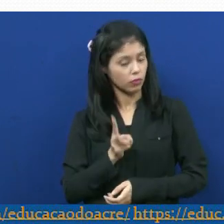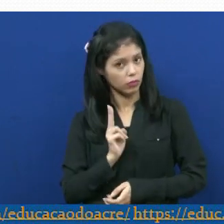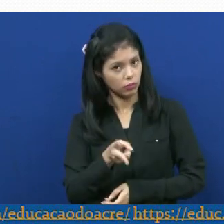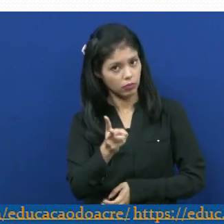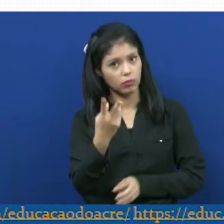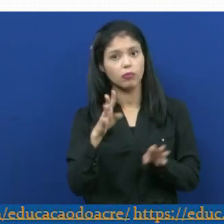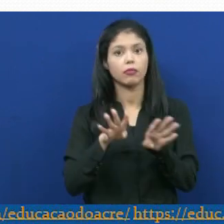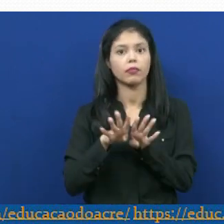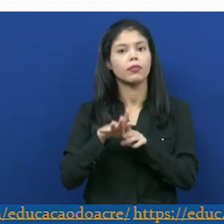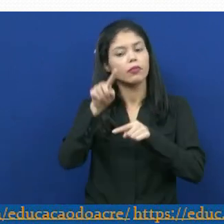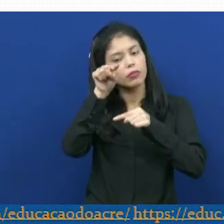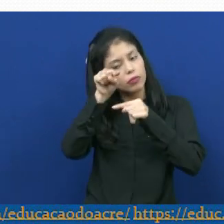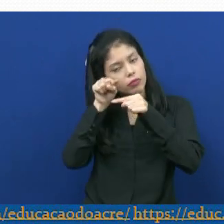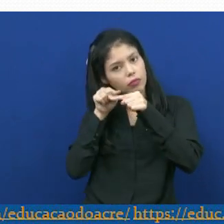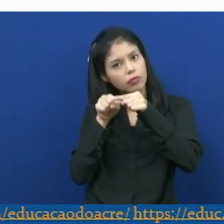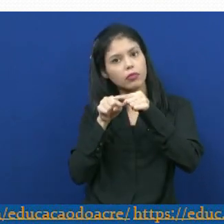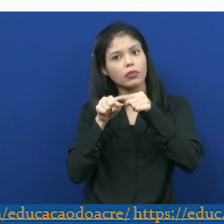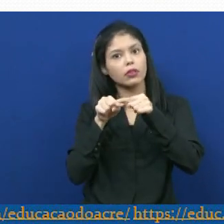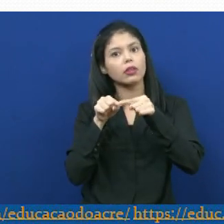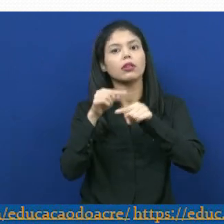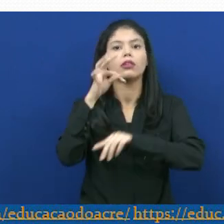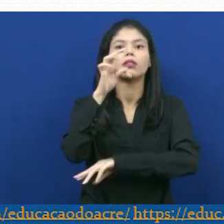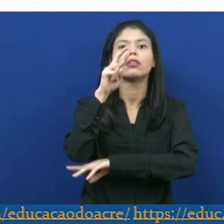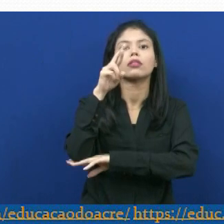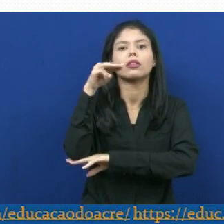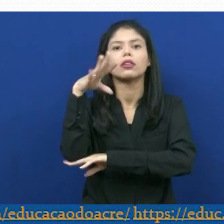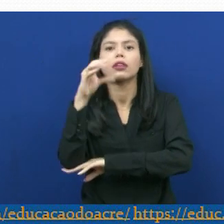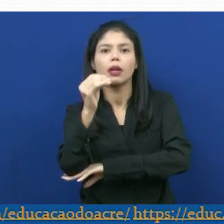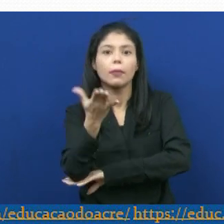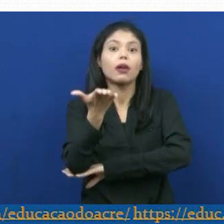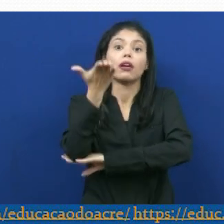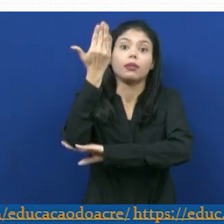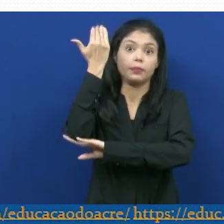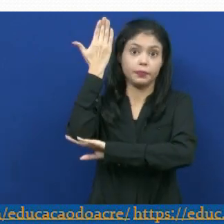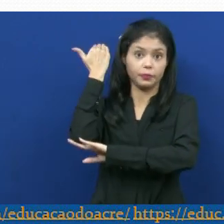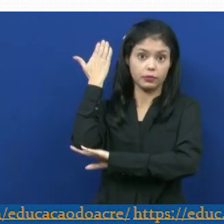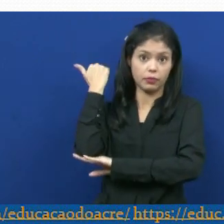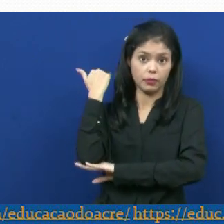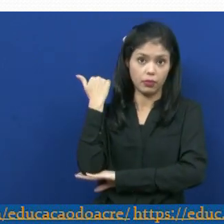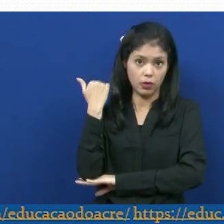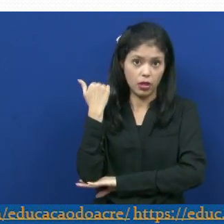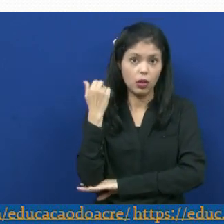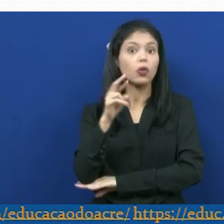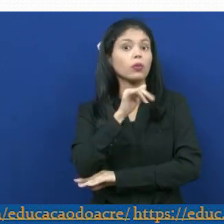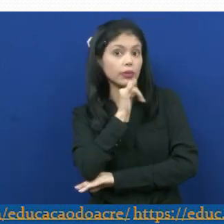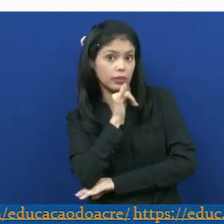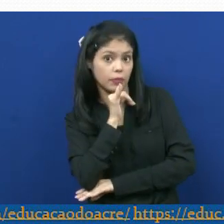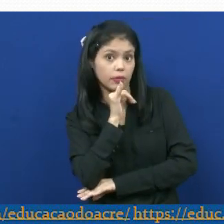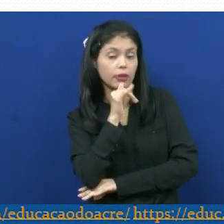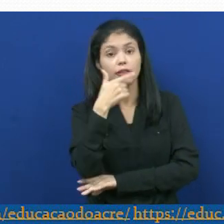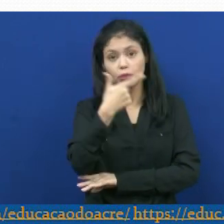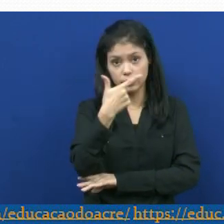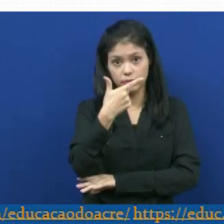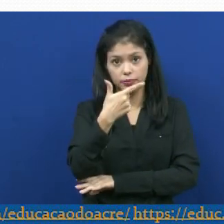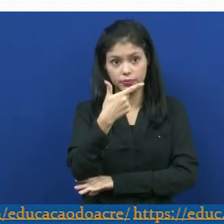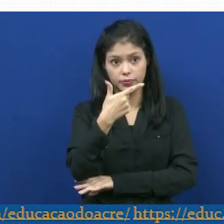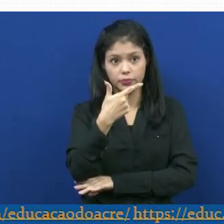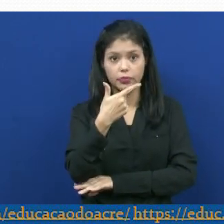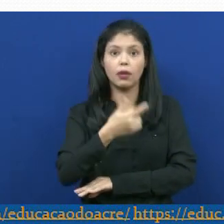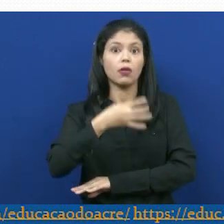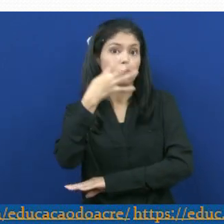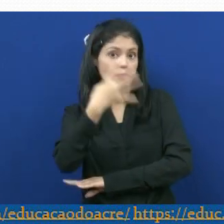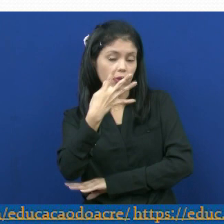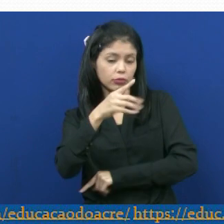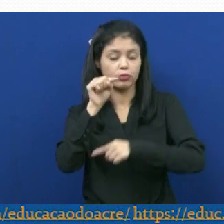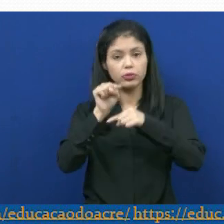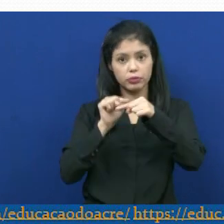Consequentemente, eu devo dividi-lo pelo termo anterior a ele, que no caso do nosso exemplo é igual a 2. 4